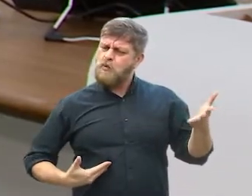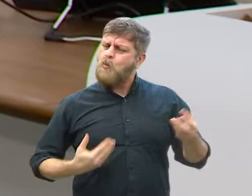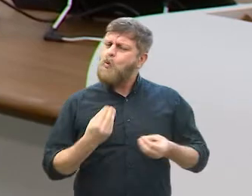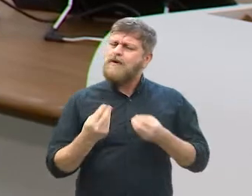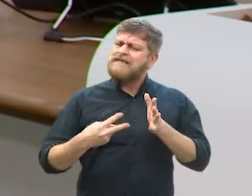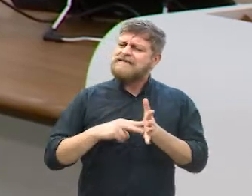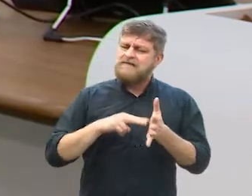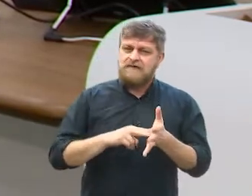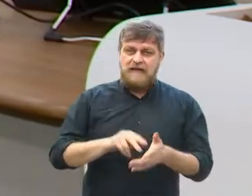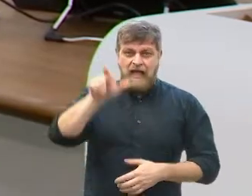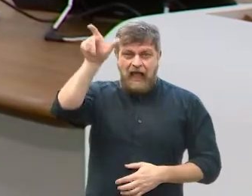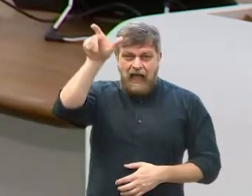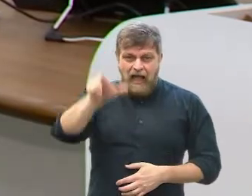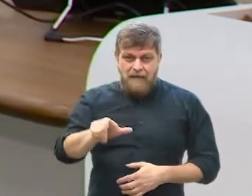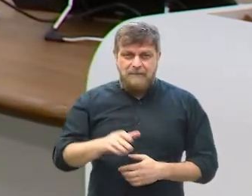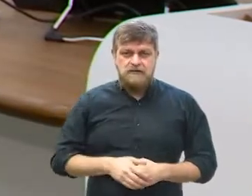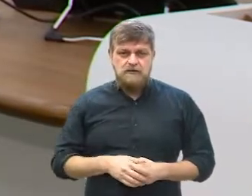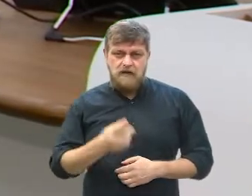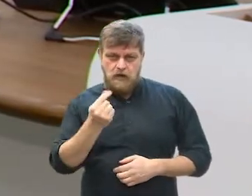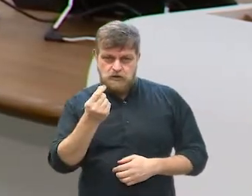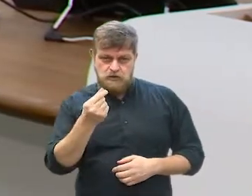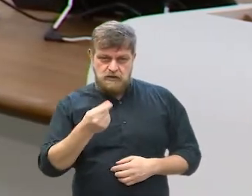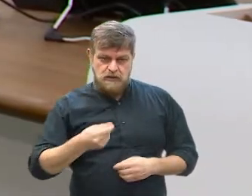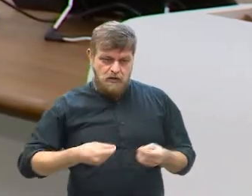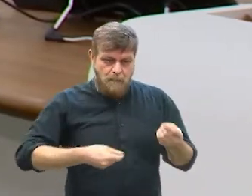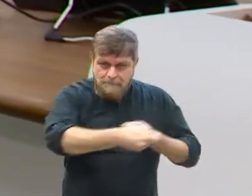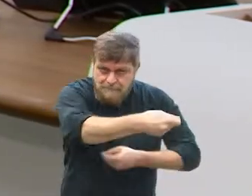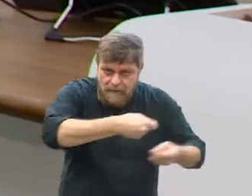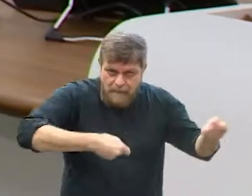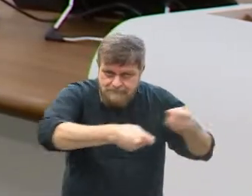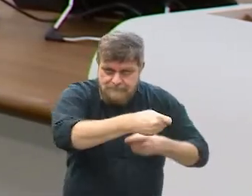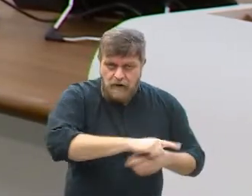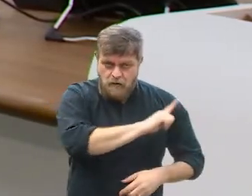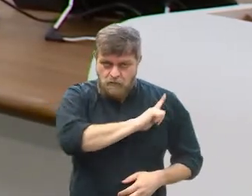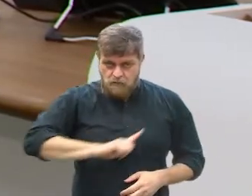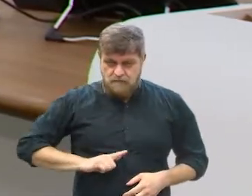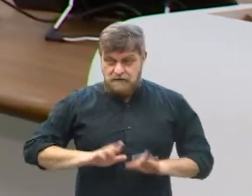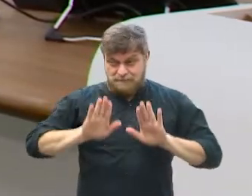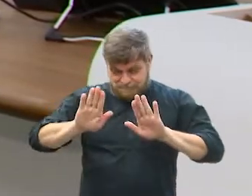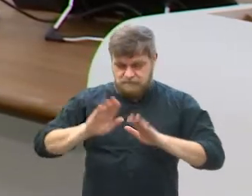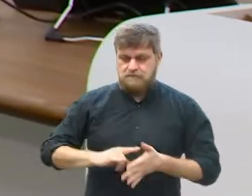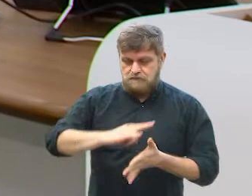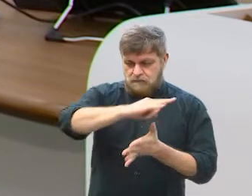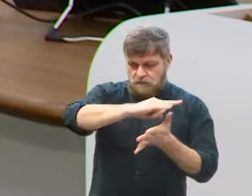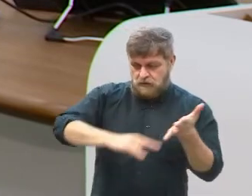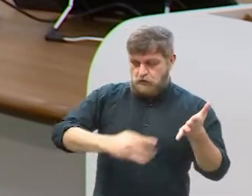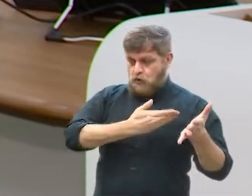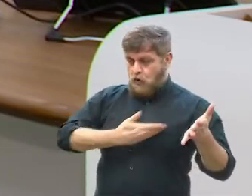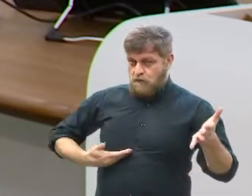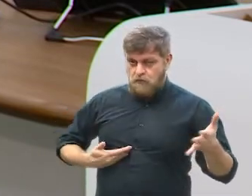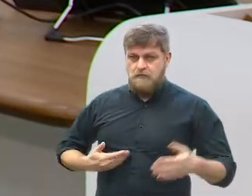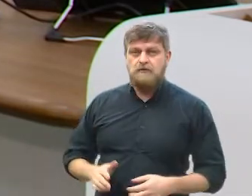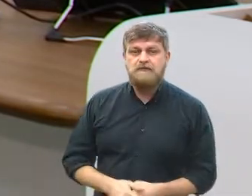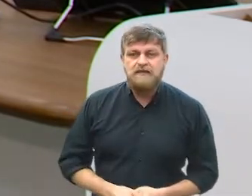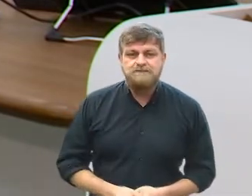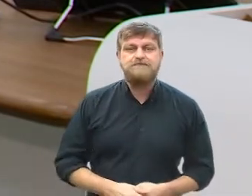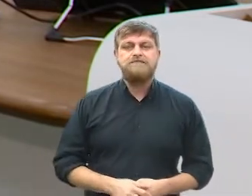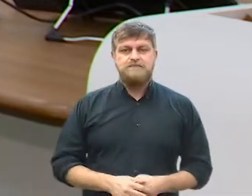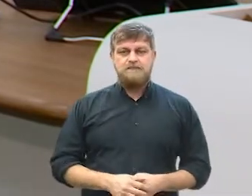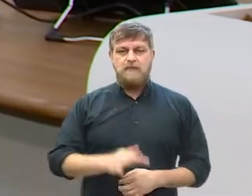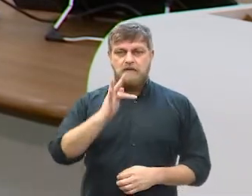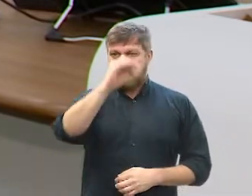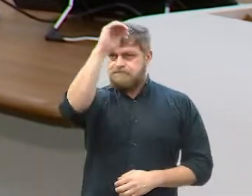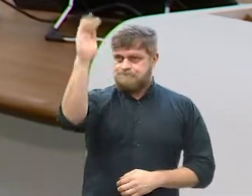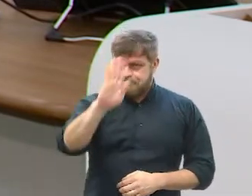Isso. A pessoa está emprestando dinheiro para o governo, é isso? Na verdade, os títulos públicos, o governo federal ele emite esses